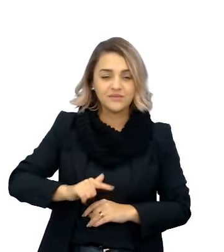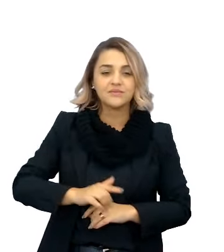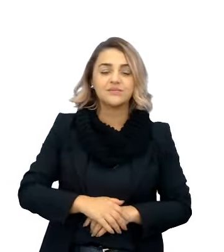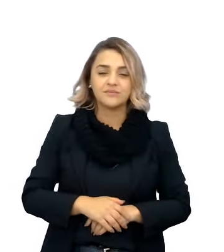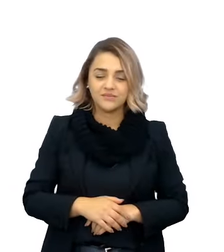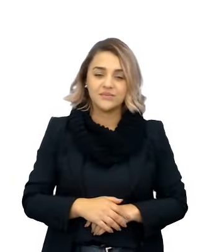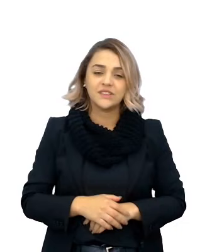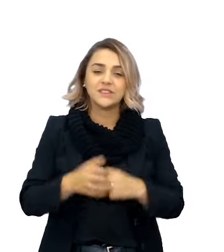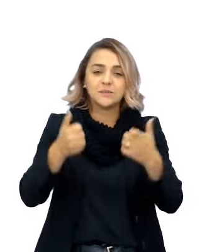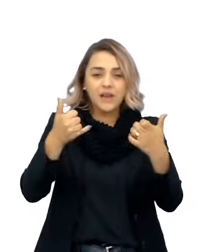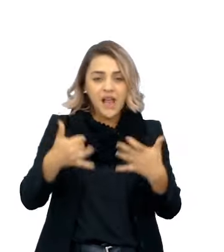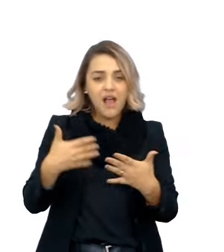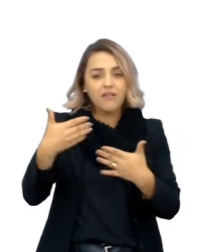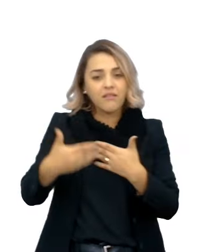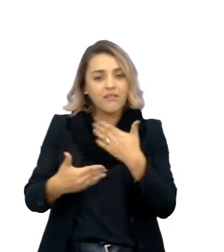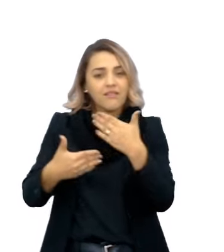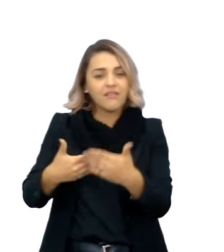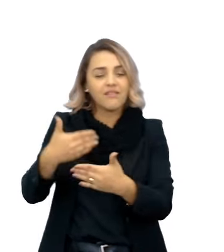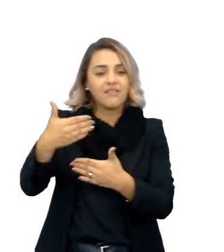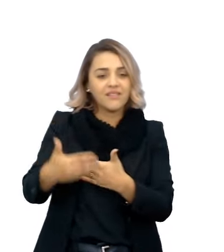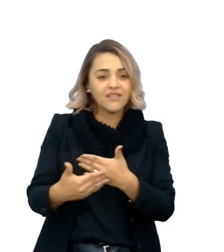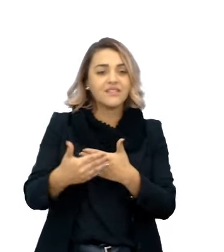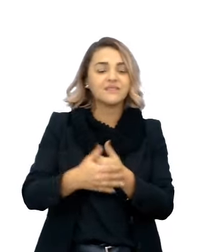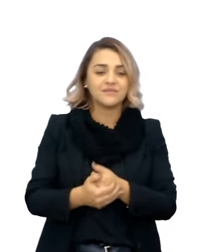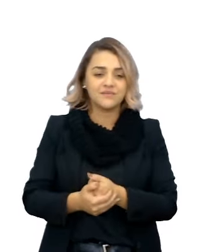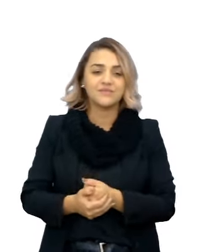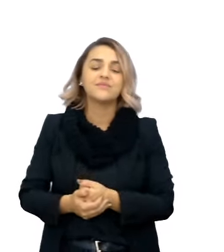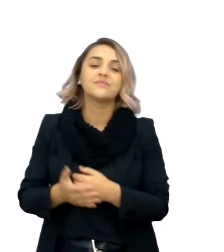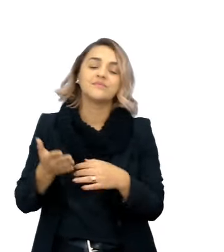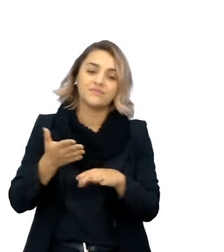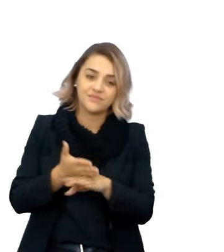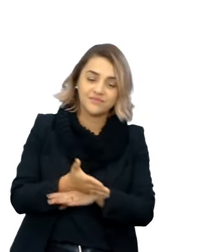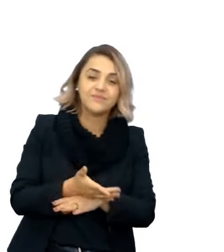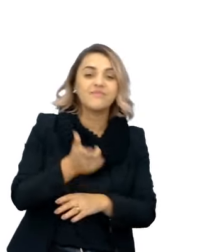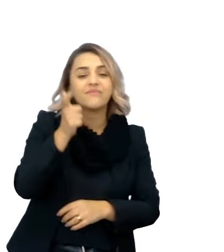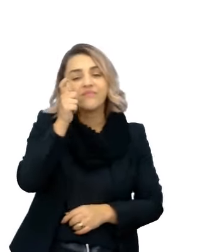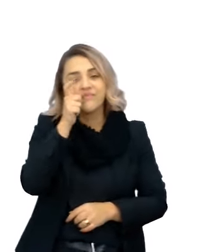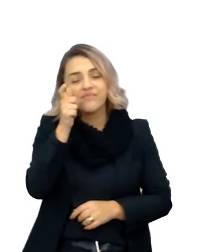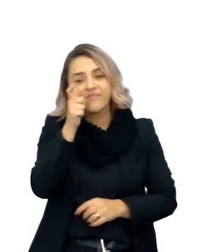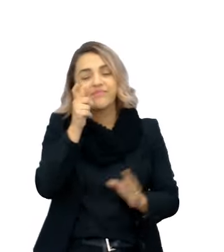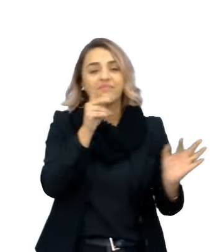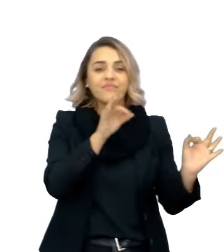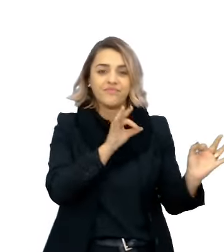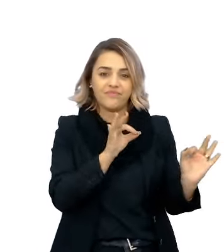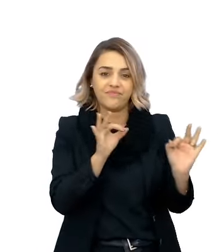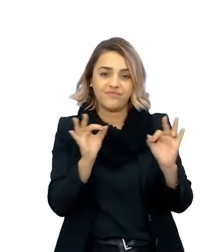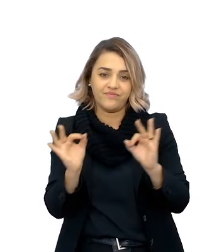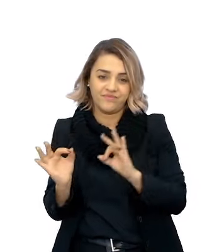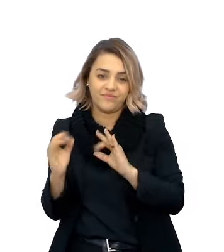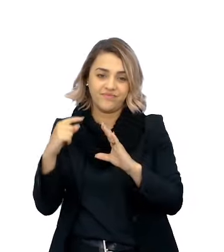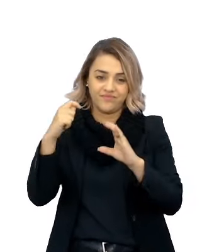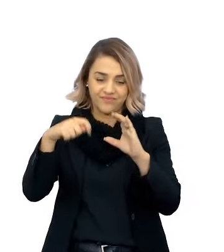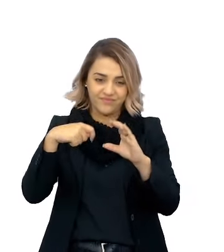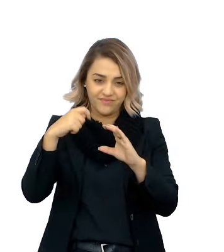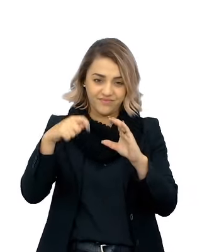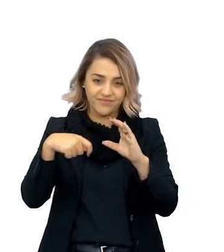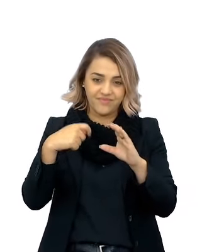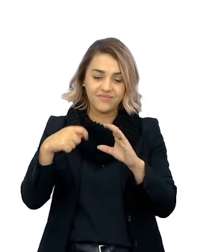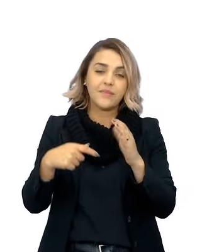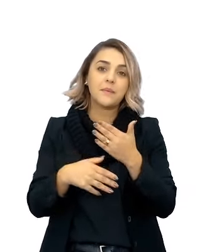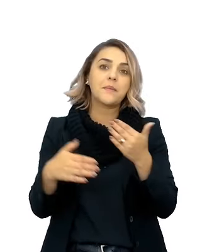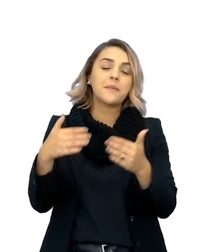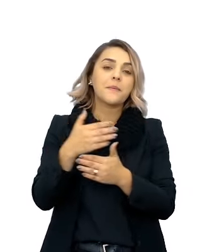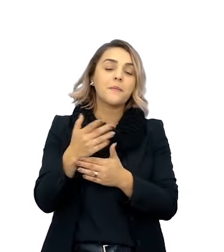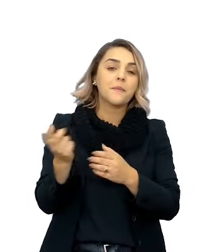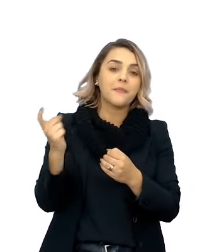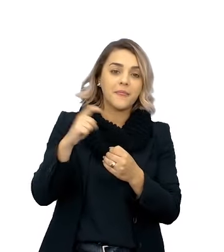passo a passo. Ele está indo sozinho, ó. Eu vou lá aqui eu assisto o vídeo, né? Então, vai voltar agora sozinho aí o slide, né? Eu